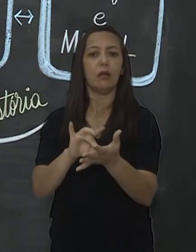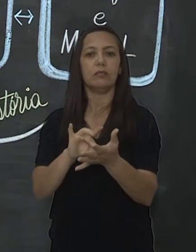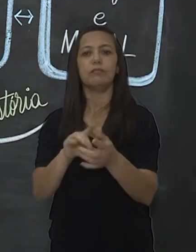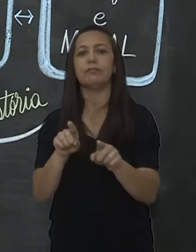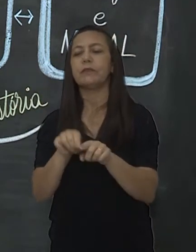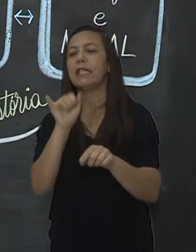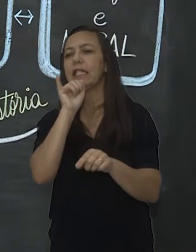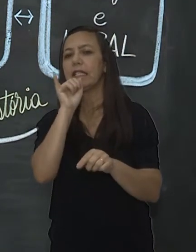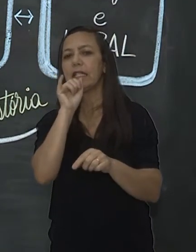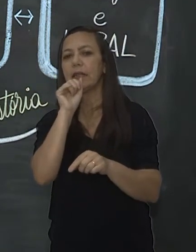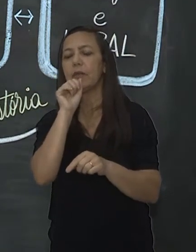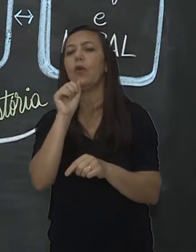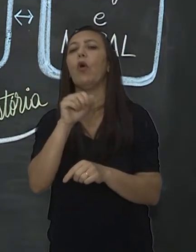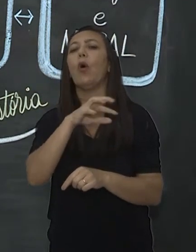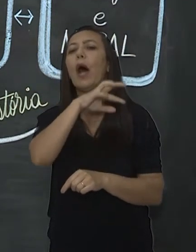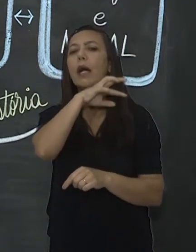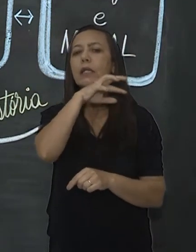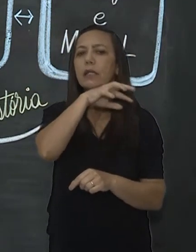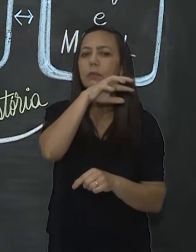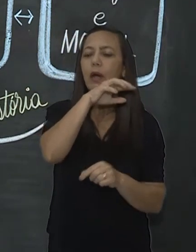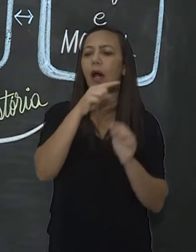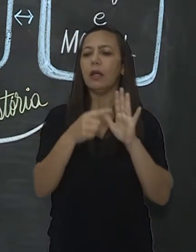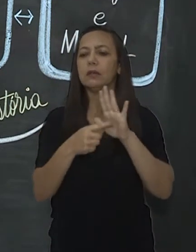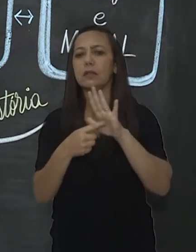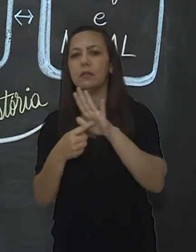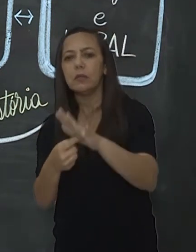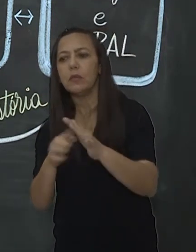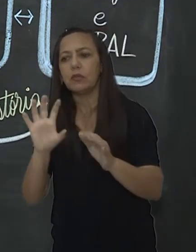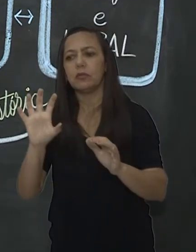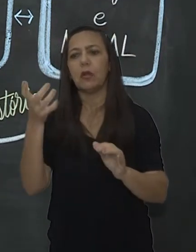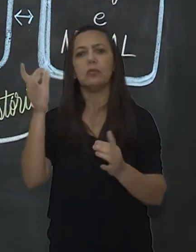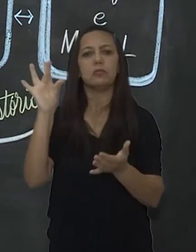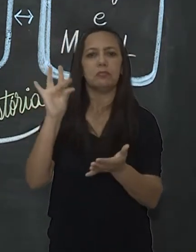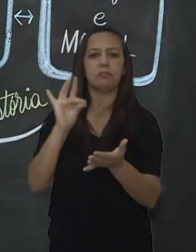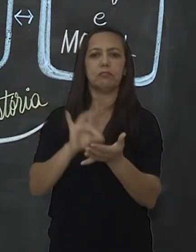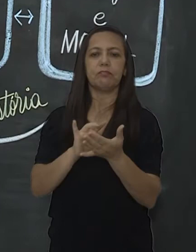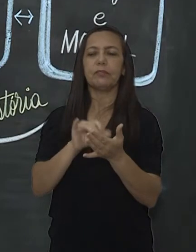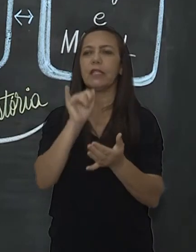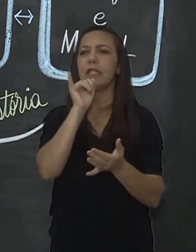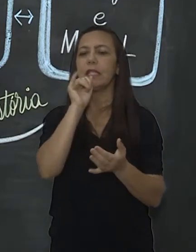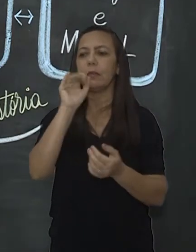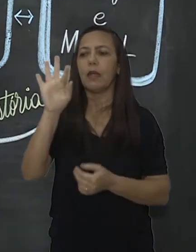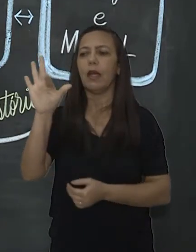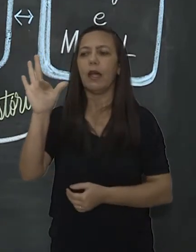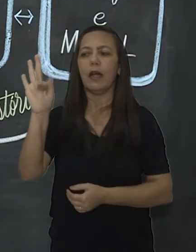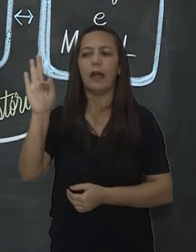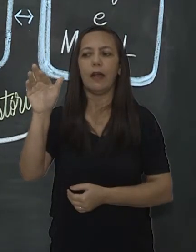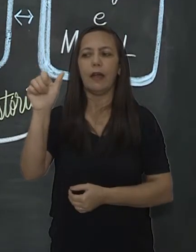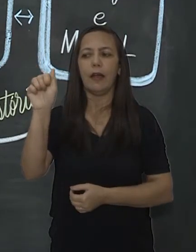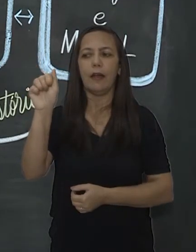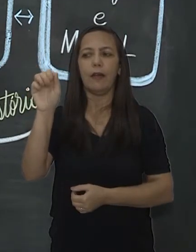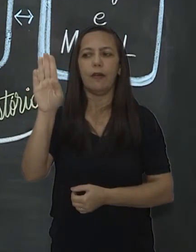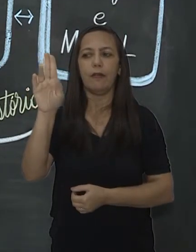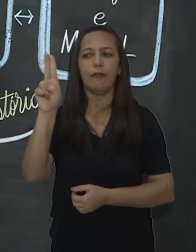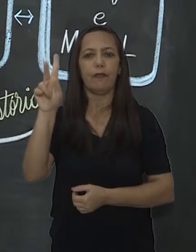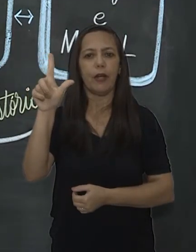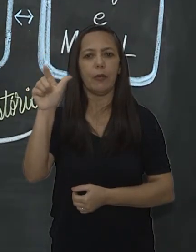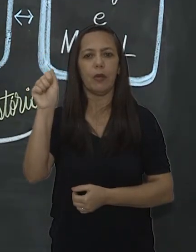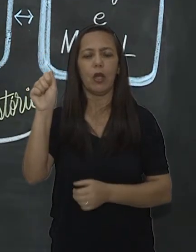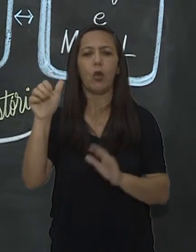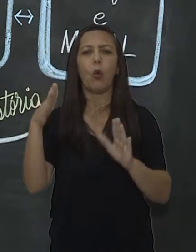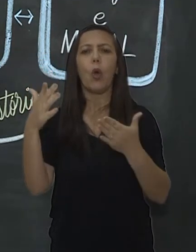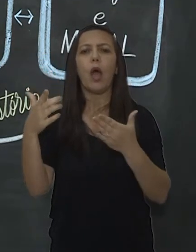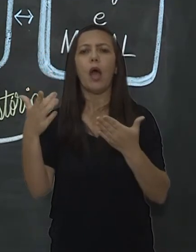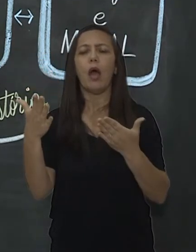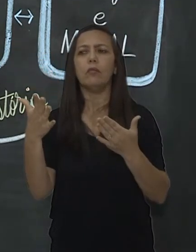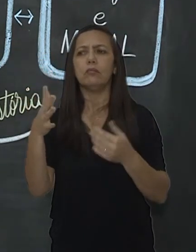animais personificados. Então, sempre que a gente fala em fábula, a gente associa a animais personificados. Qual é a função desses